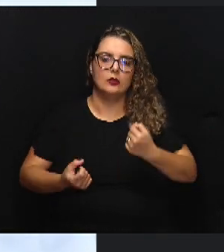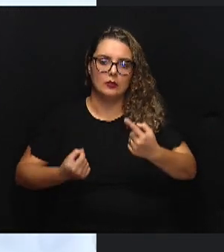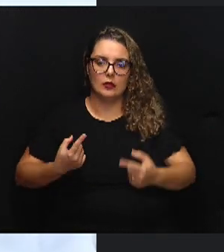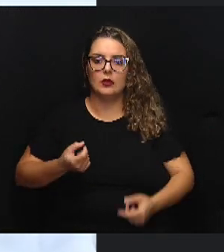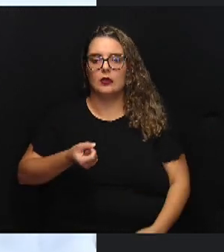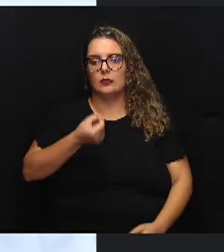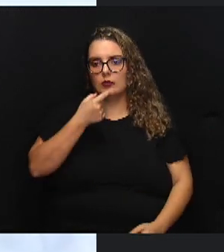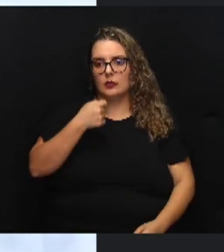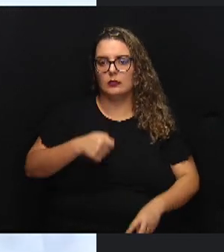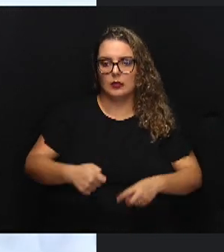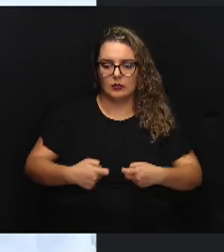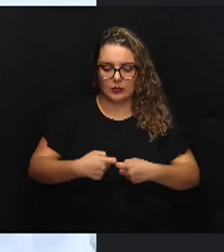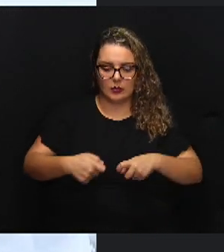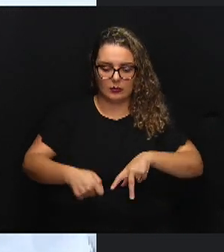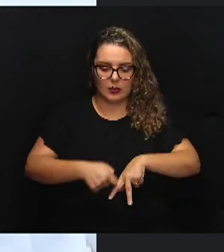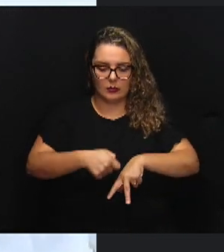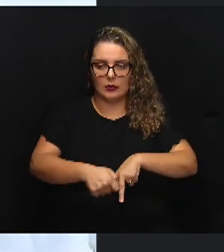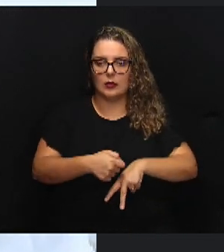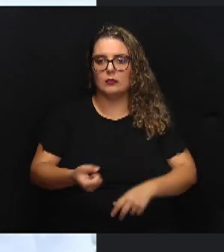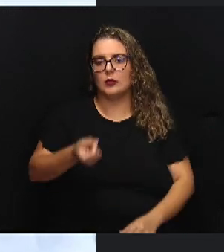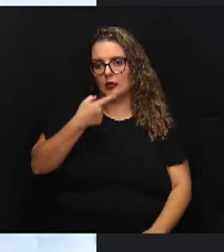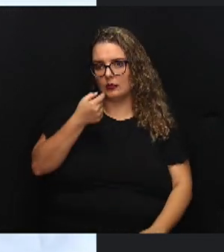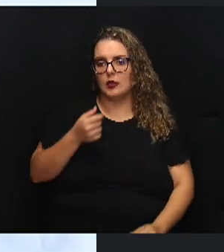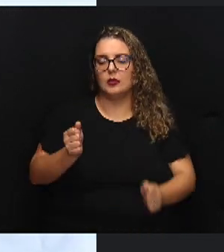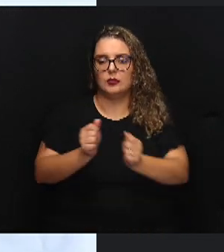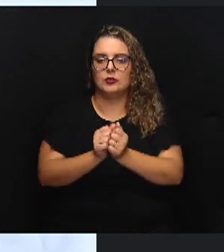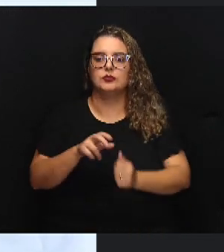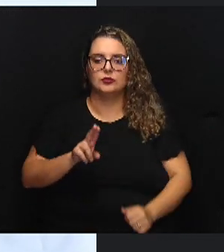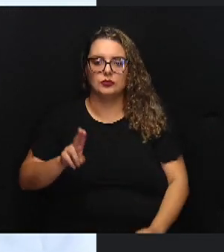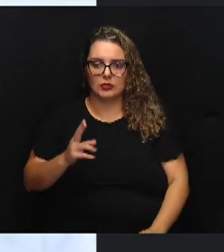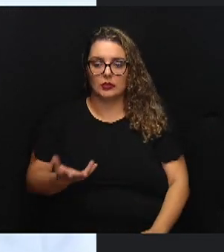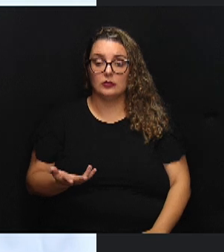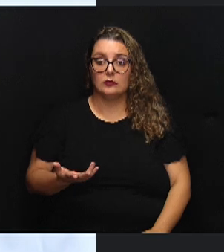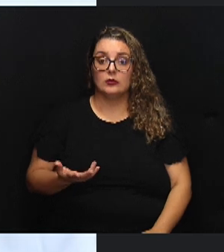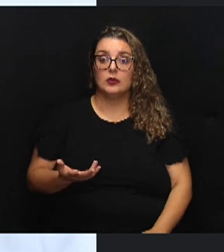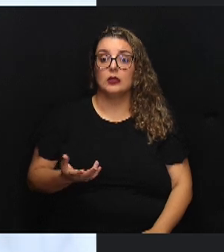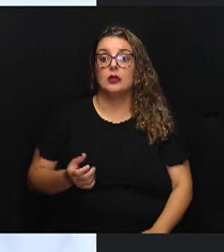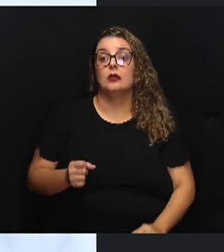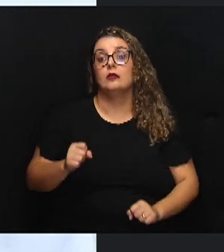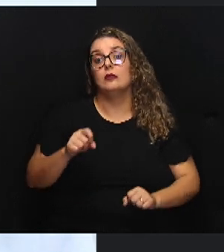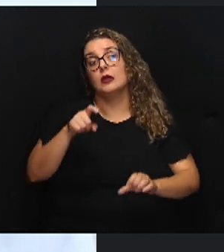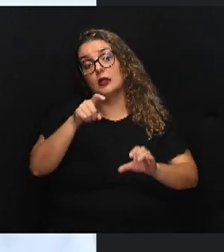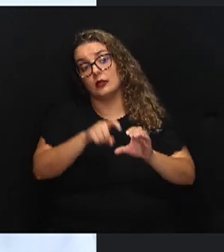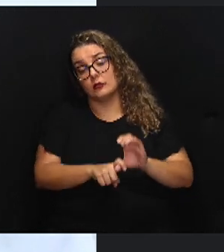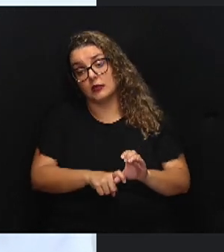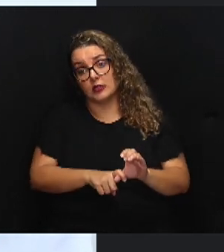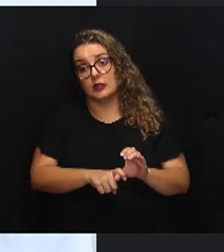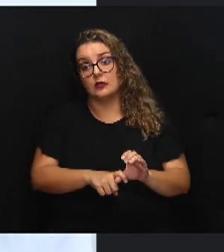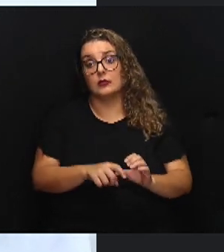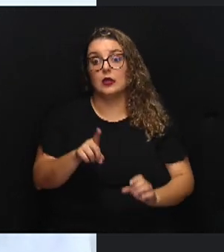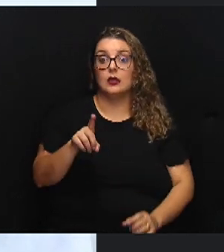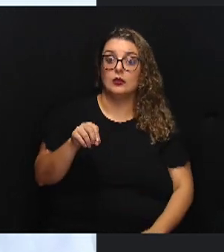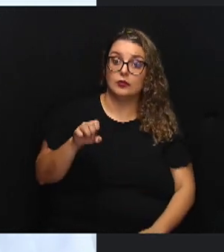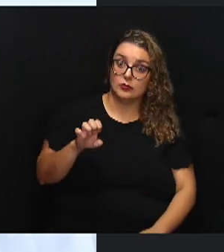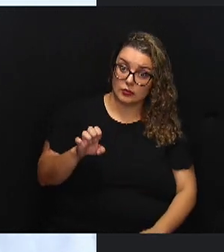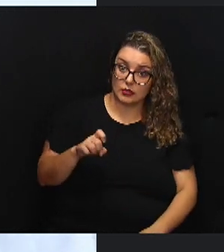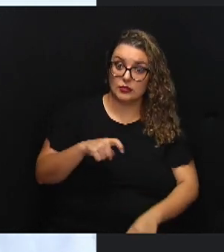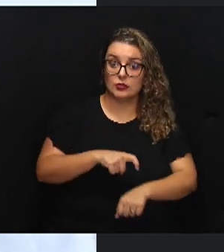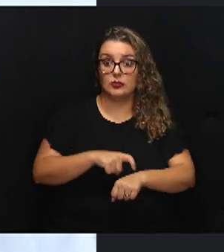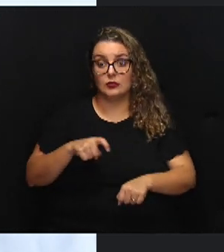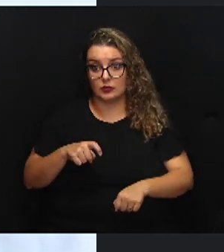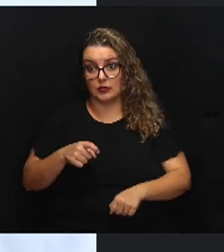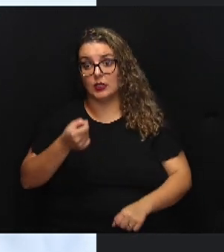medicações, que em geral são os anticoagulantes, que podem ser usados. Vai depender dessa decisão a dose e o período de uso